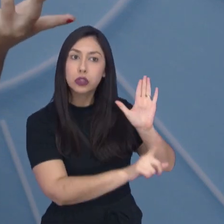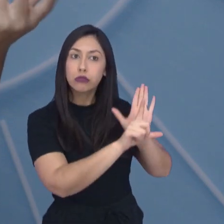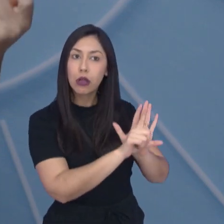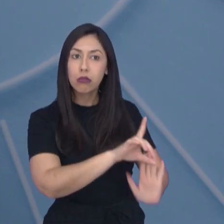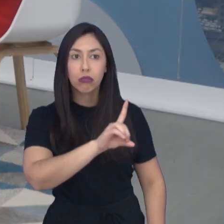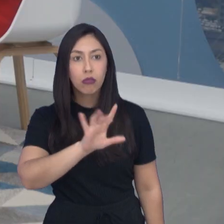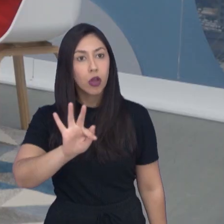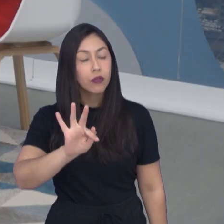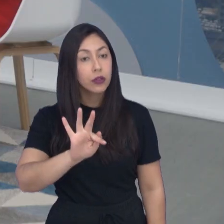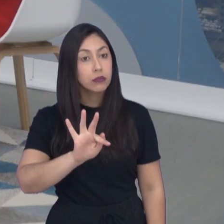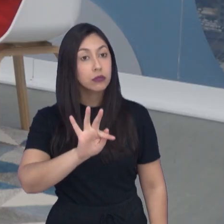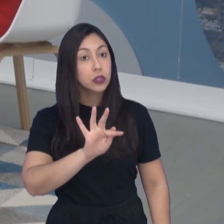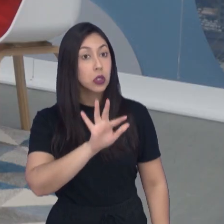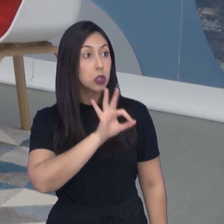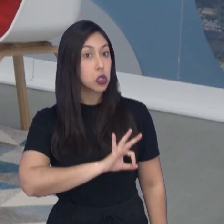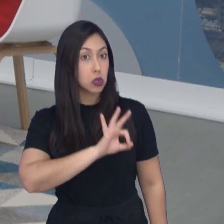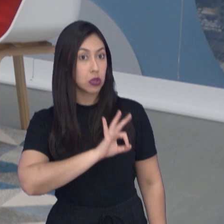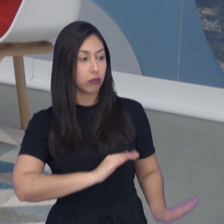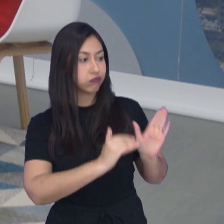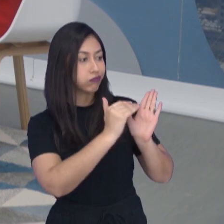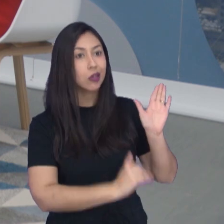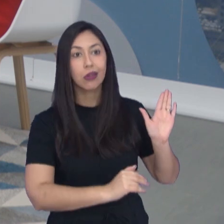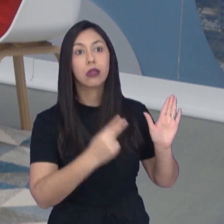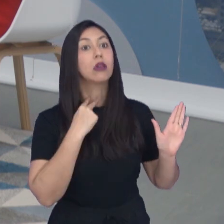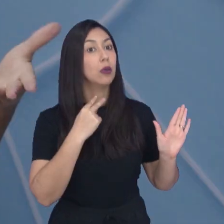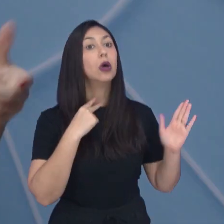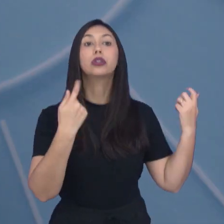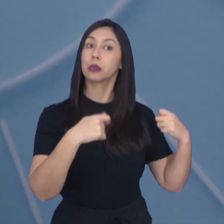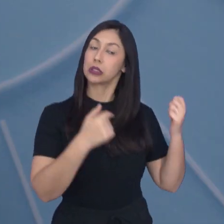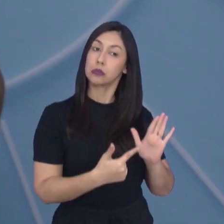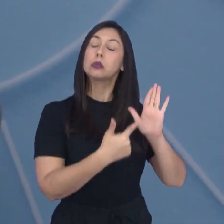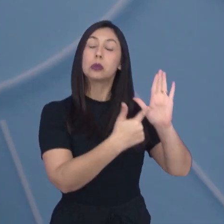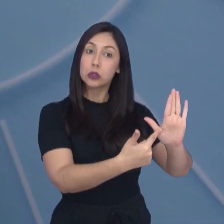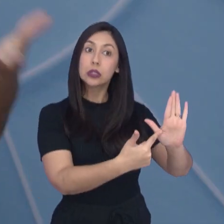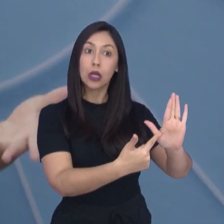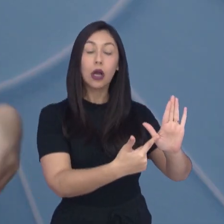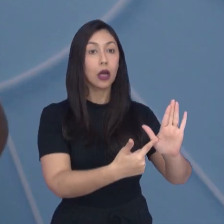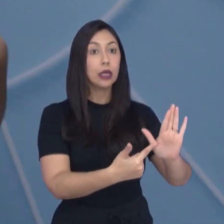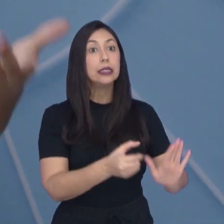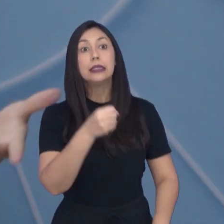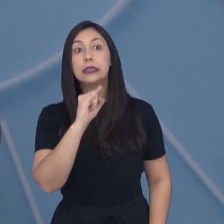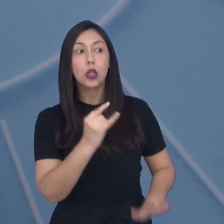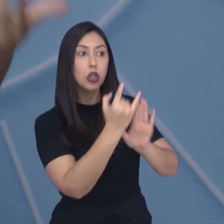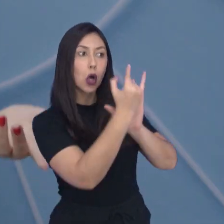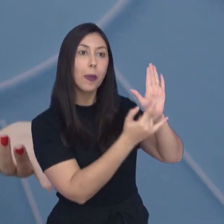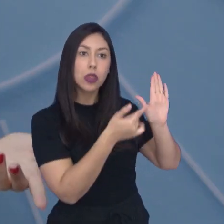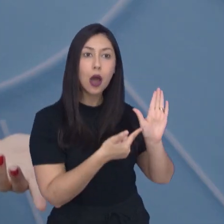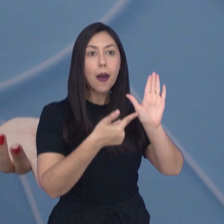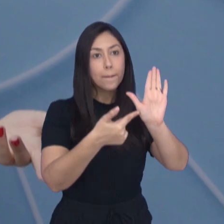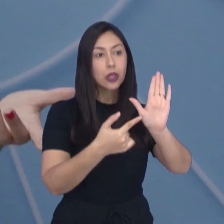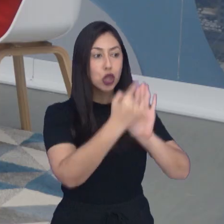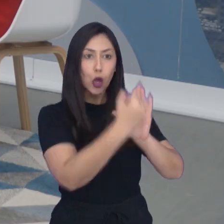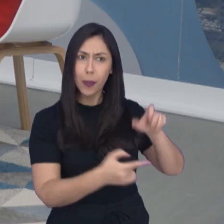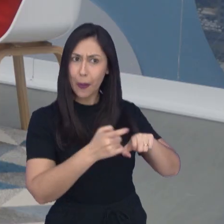por exemplo, também o salário não pode ser descontado, é importante a gente reforçar isso, mediante a apresentação de um atestado. Tem algumas